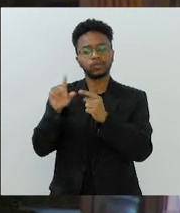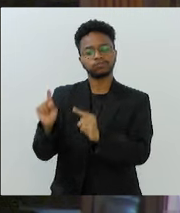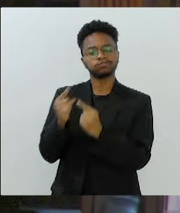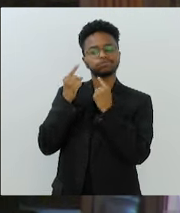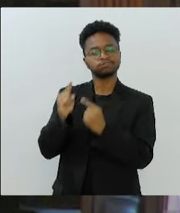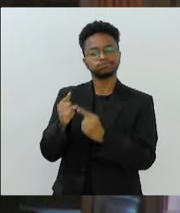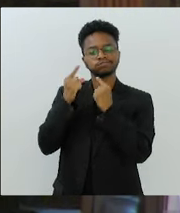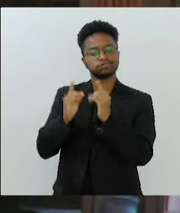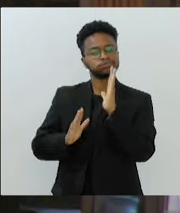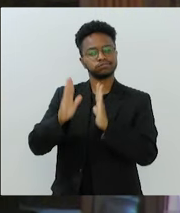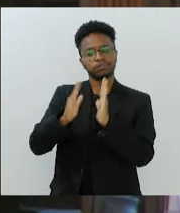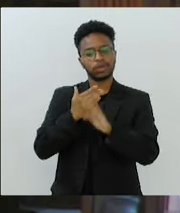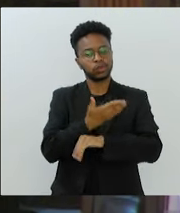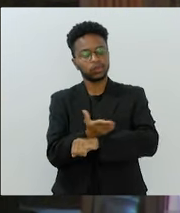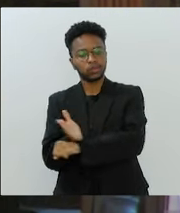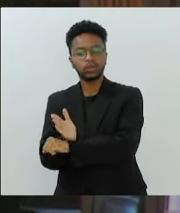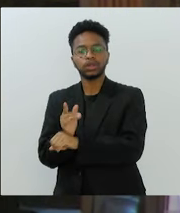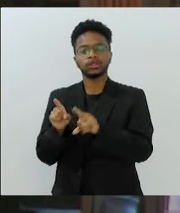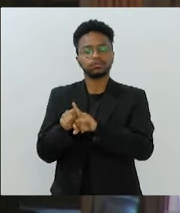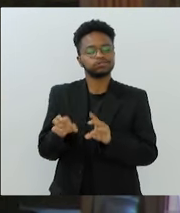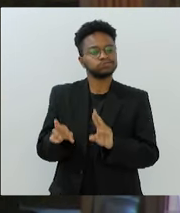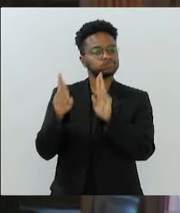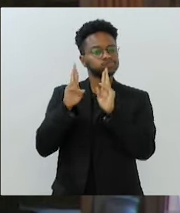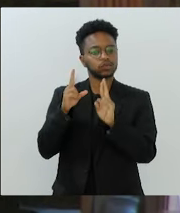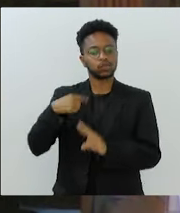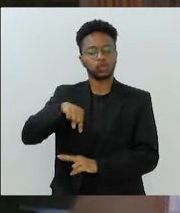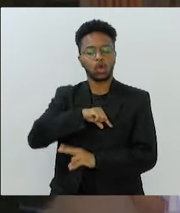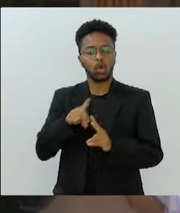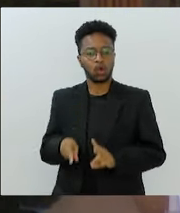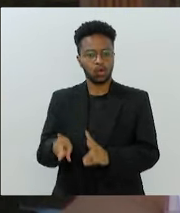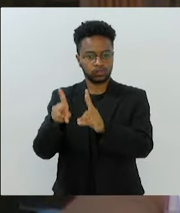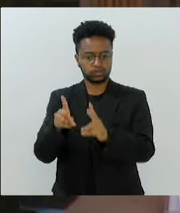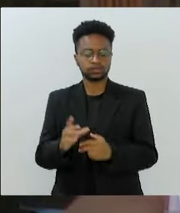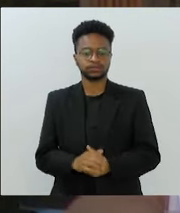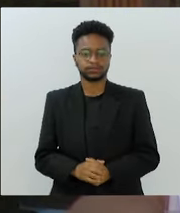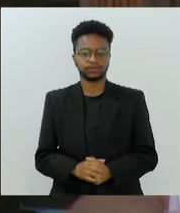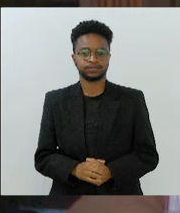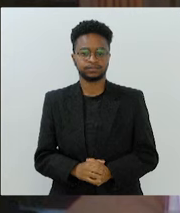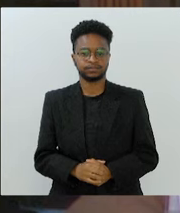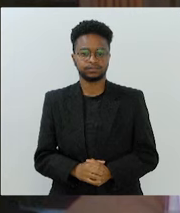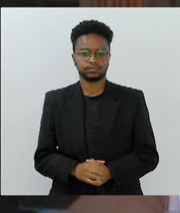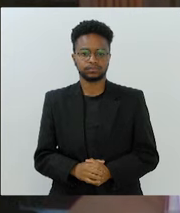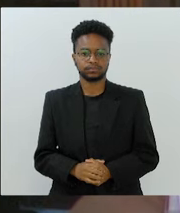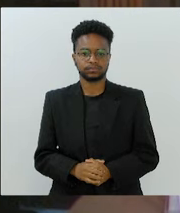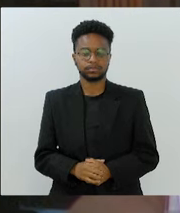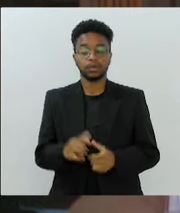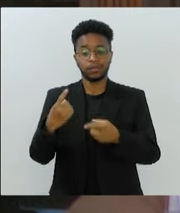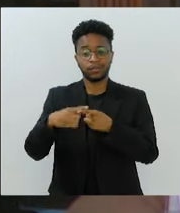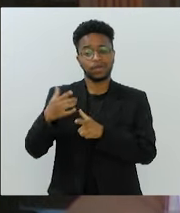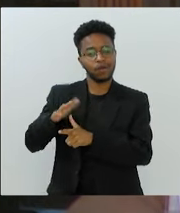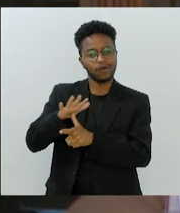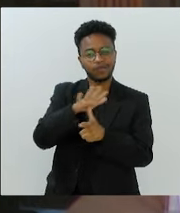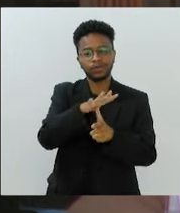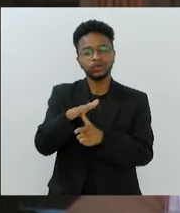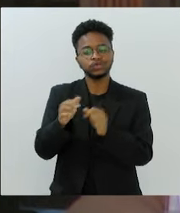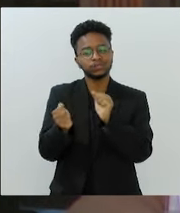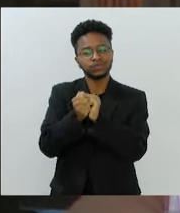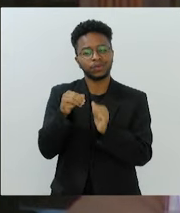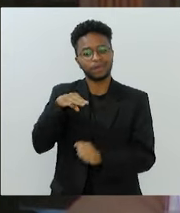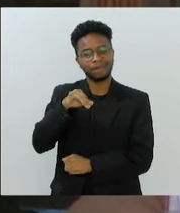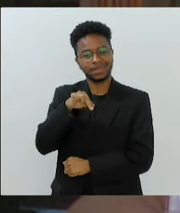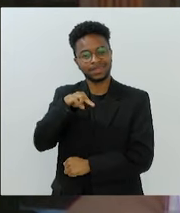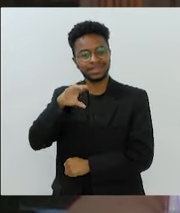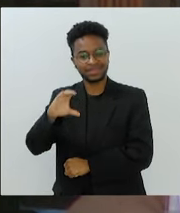esse tempo todo e espero que continuemos mais, né? Desde os voos de helicóptero com Carlos Mink por cima do